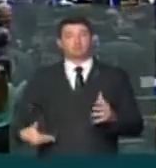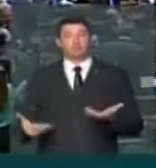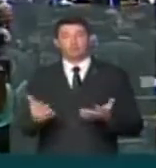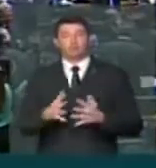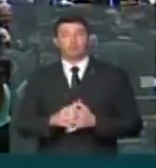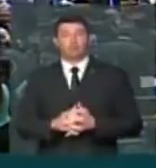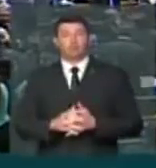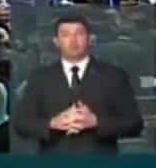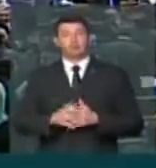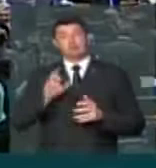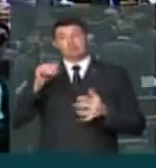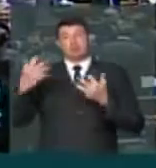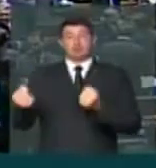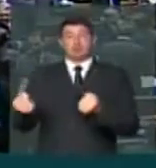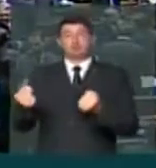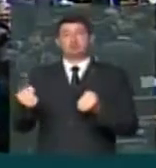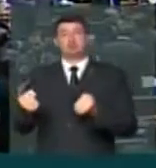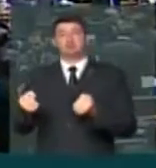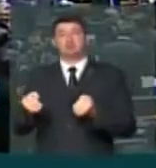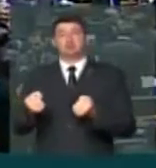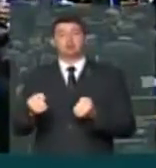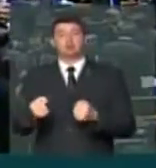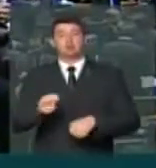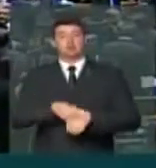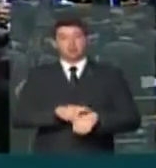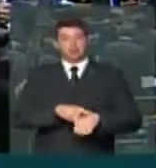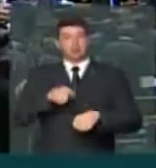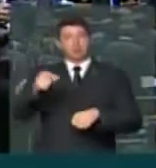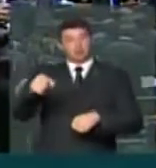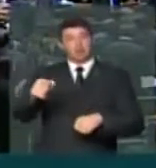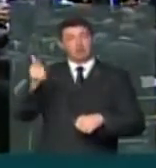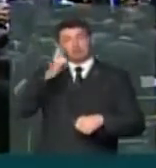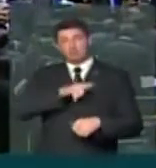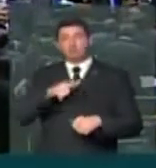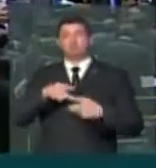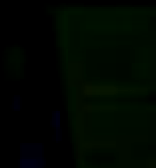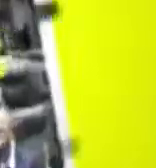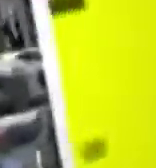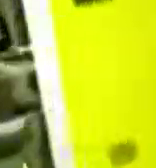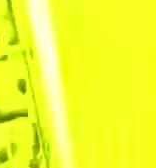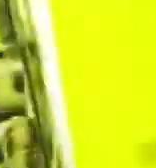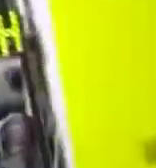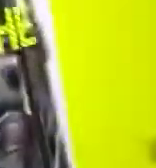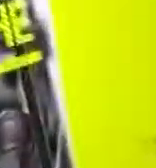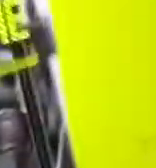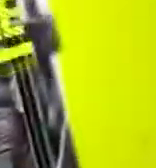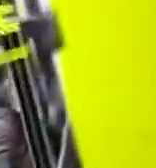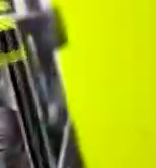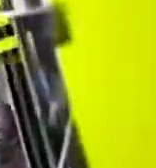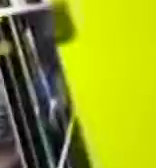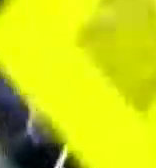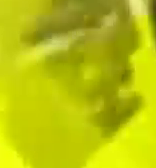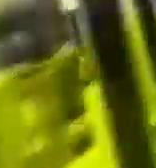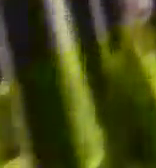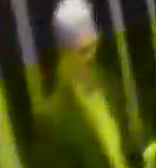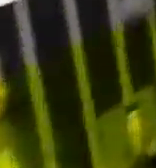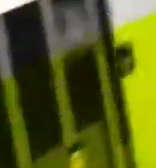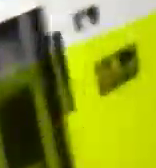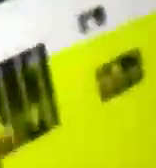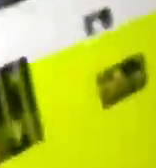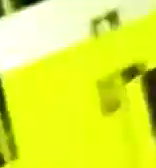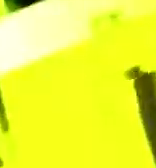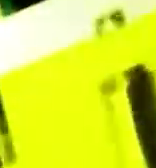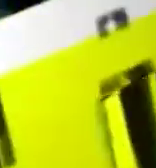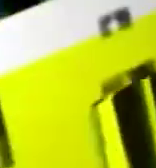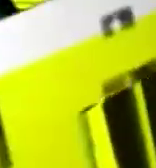mesmo que votassem sim naquele momento para colocar o projeto na... Que não que sejam menos